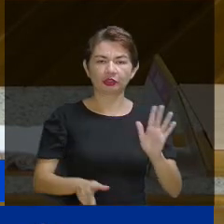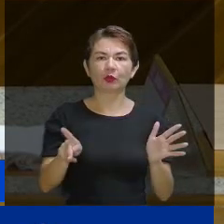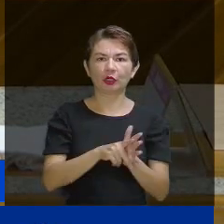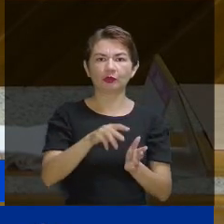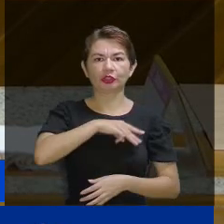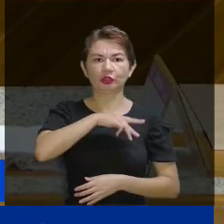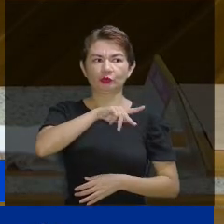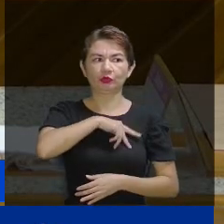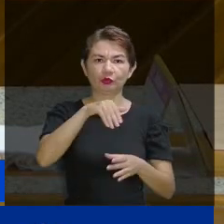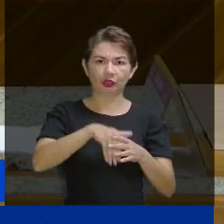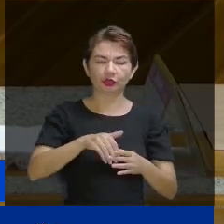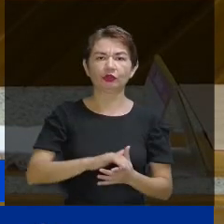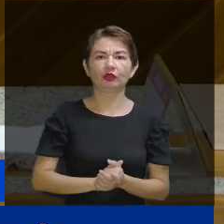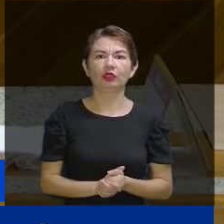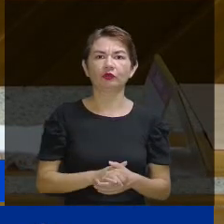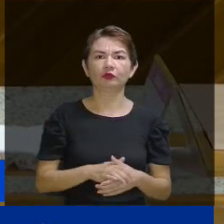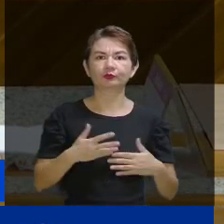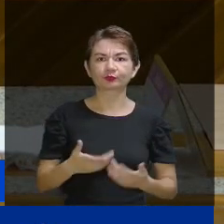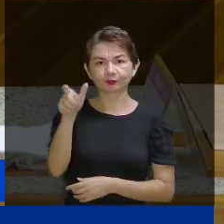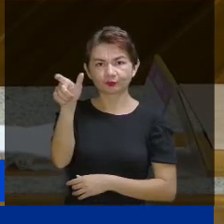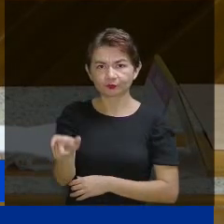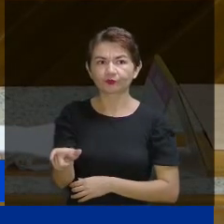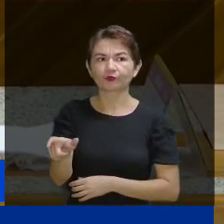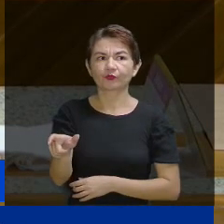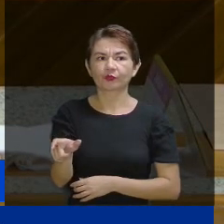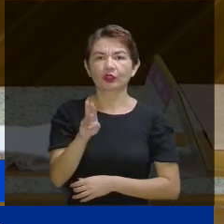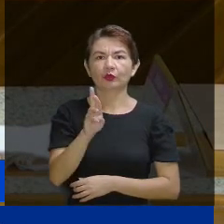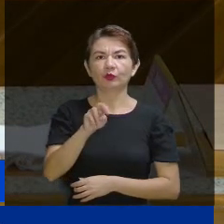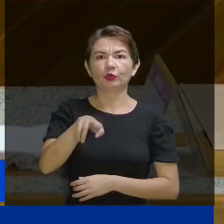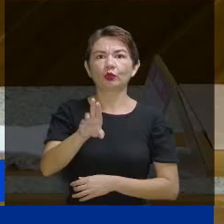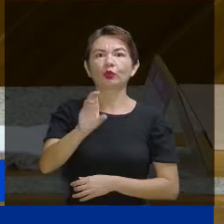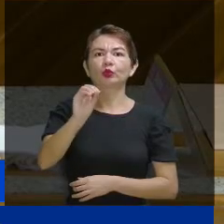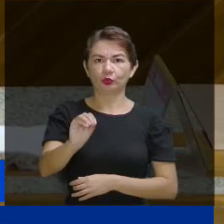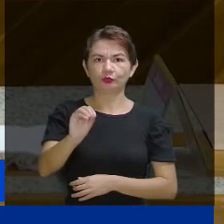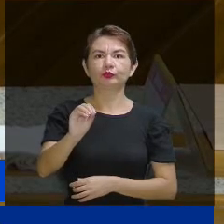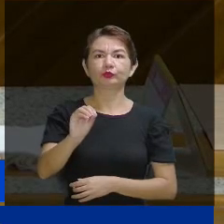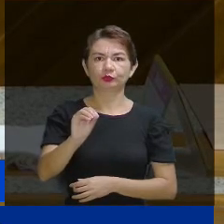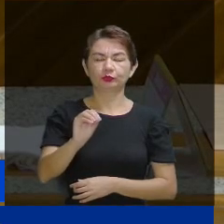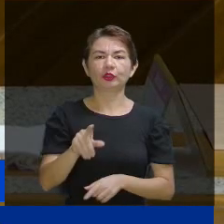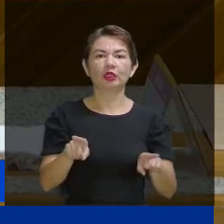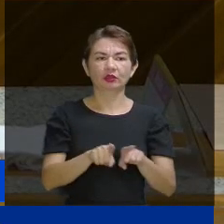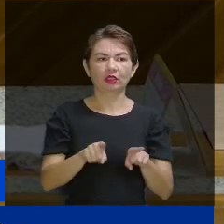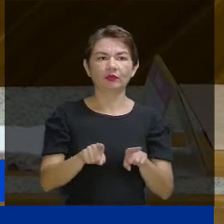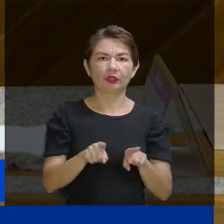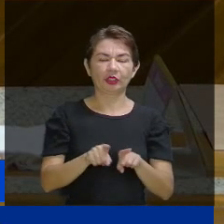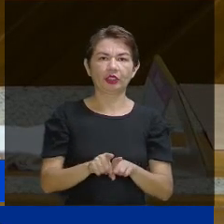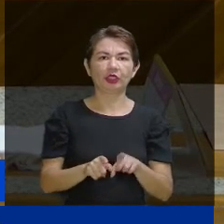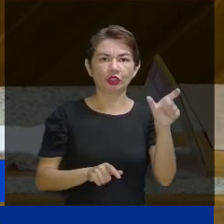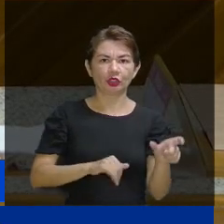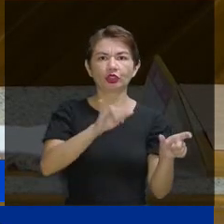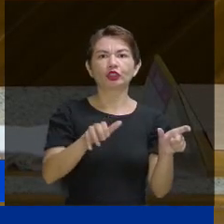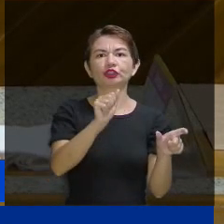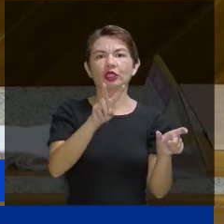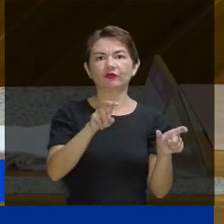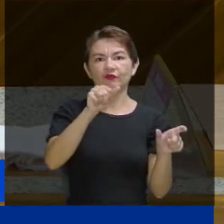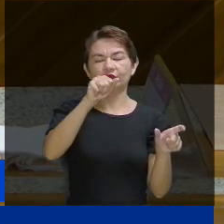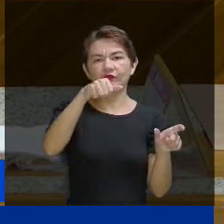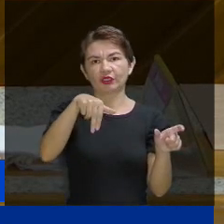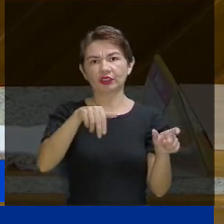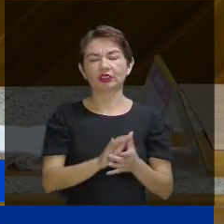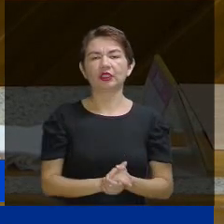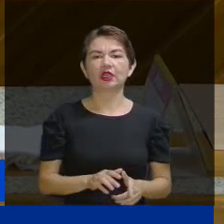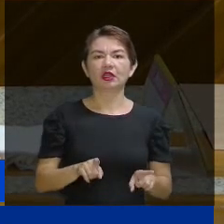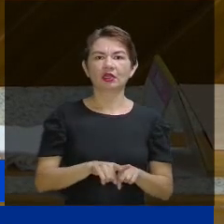do Ministério Público Eleitoral, embargado Bruno Manuel Rezende e também Javan Castanho. E além